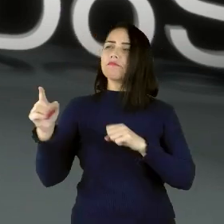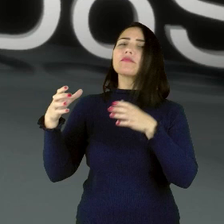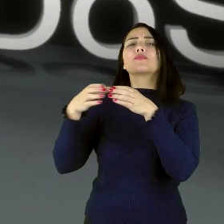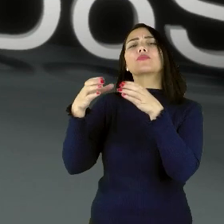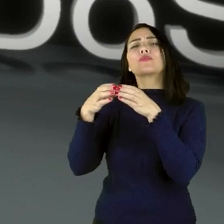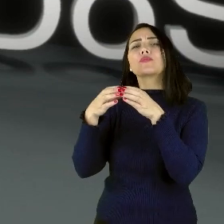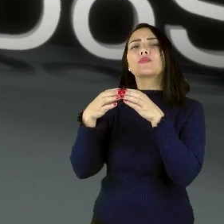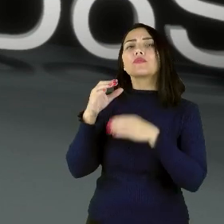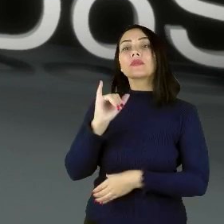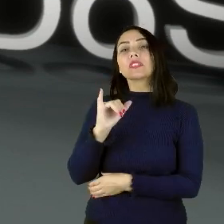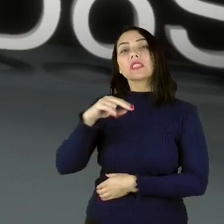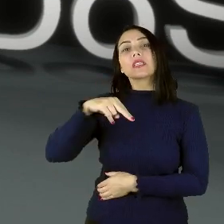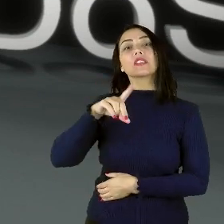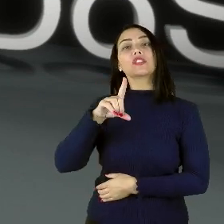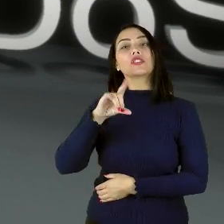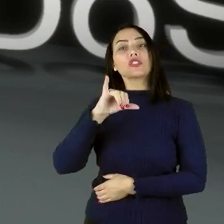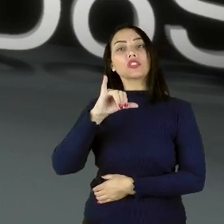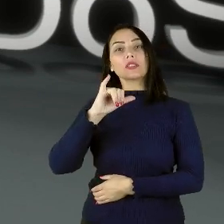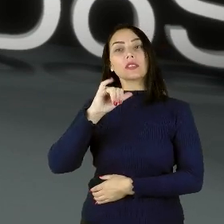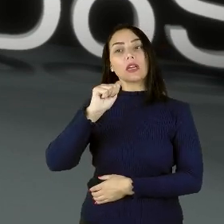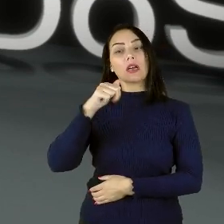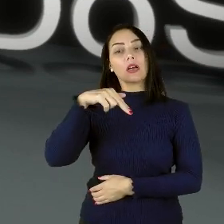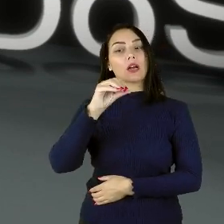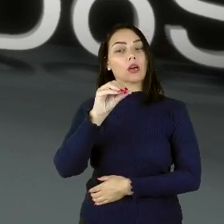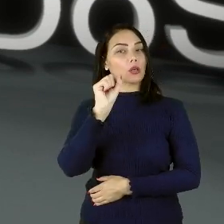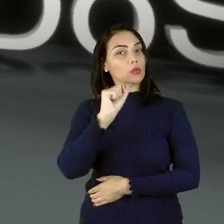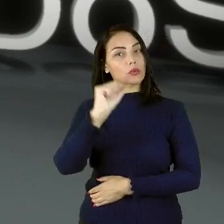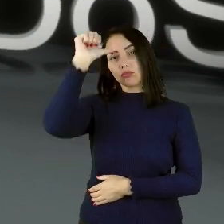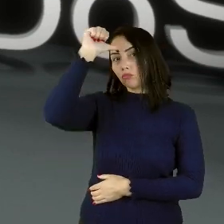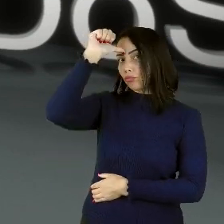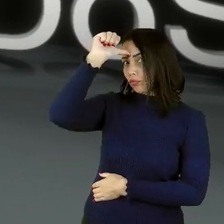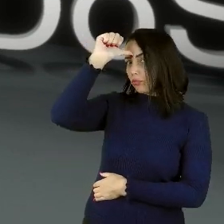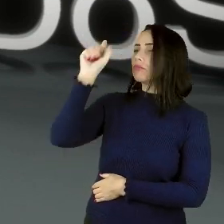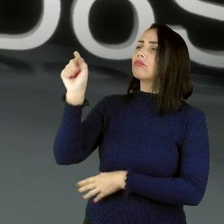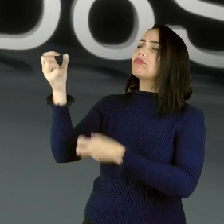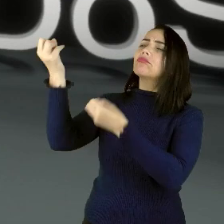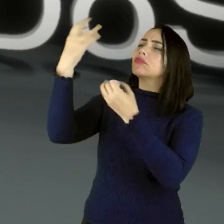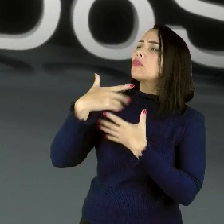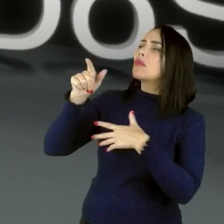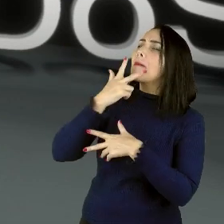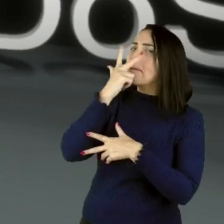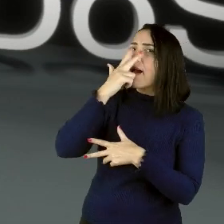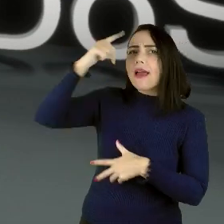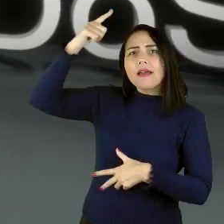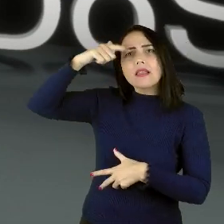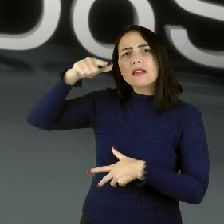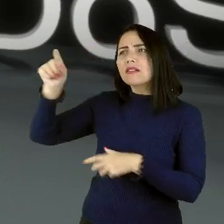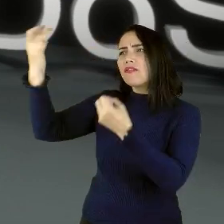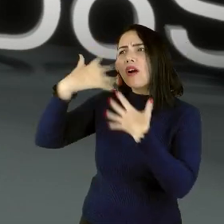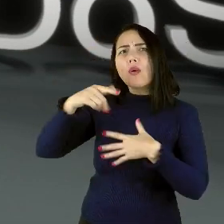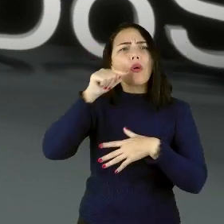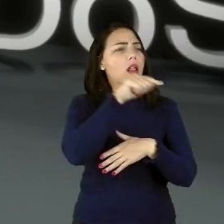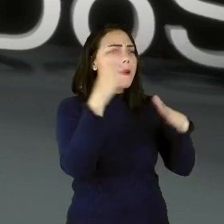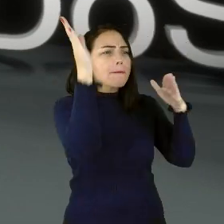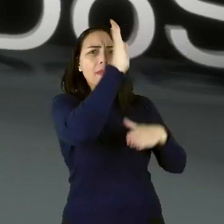viviam. Um deles, aparentando ser um tipo de um líder daquele grupo, disse a mim: "Vocês lá no Brasil são tão